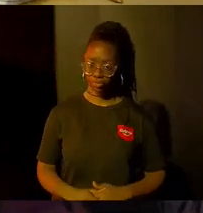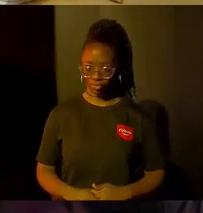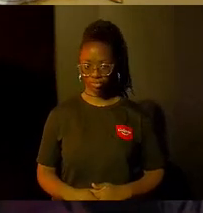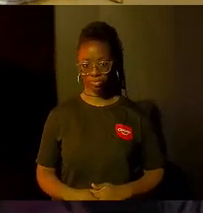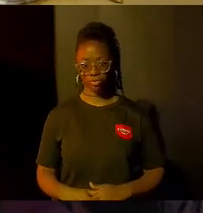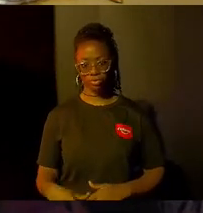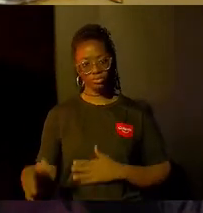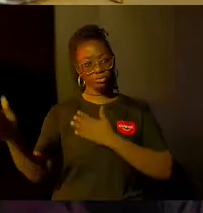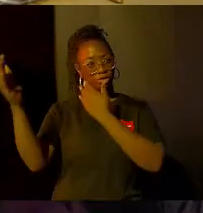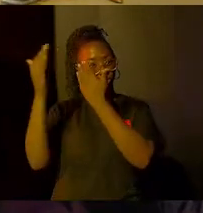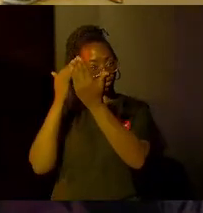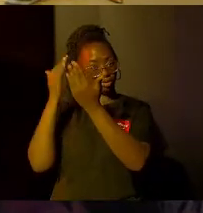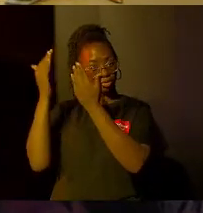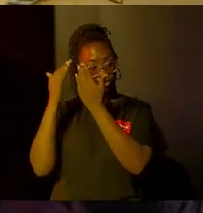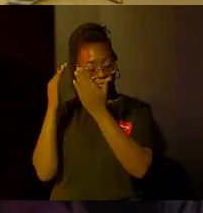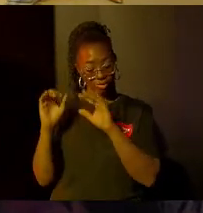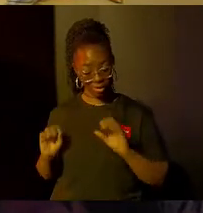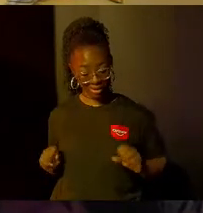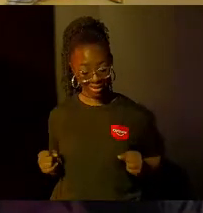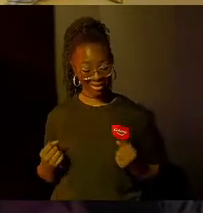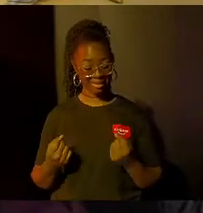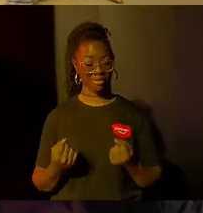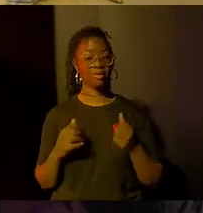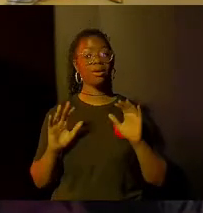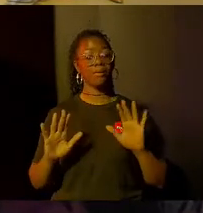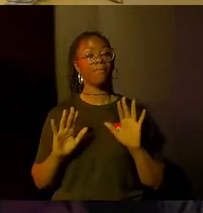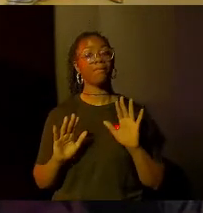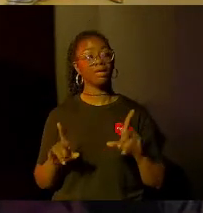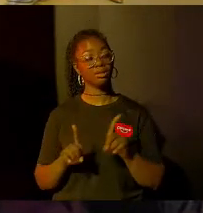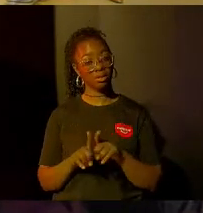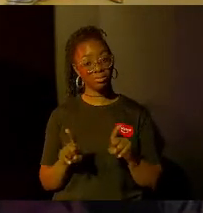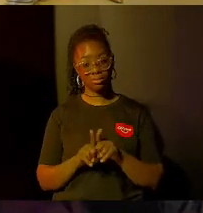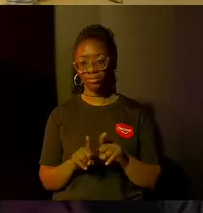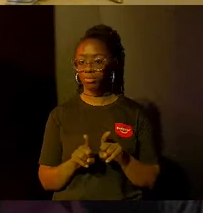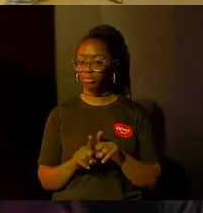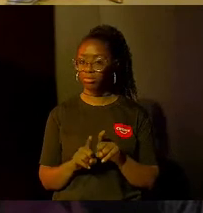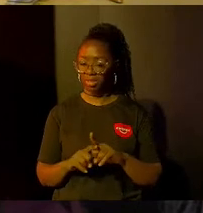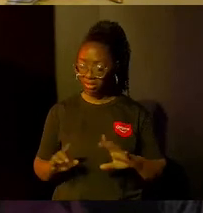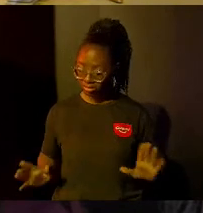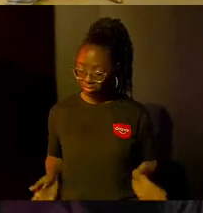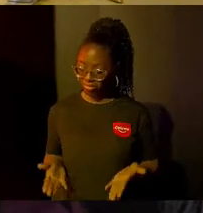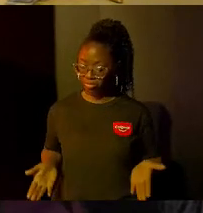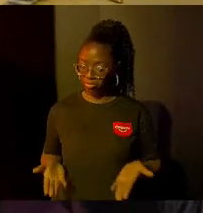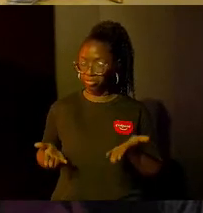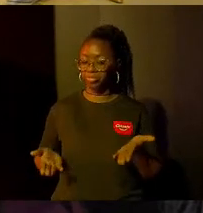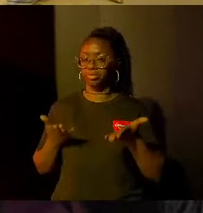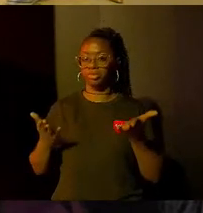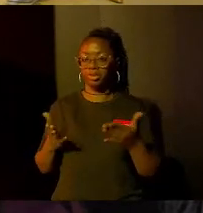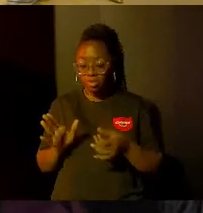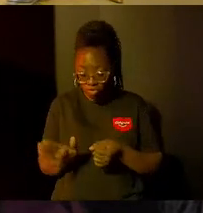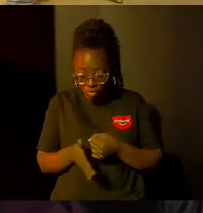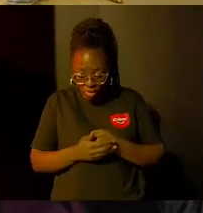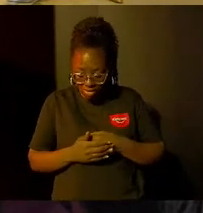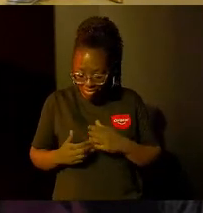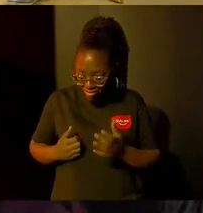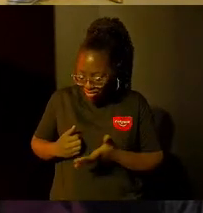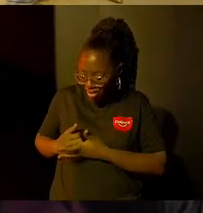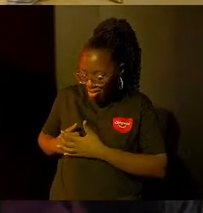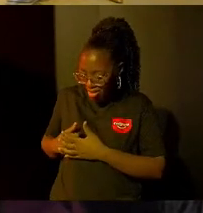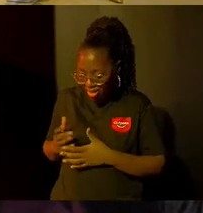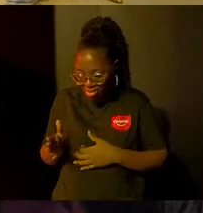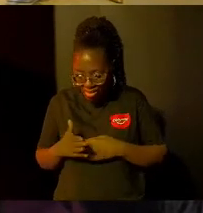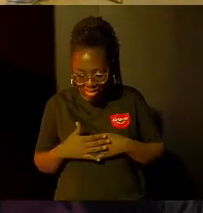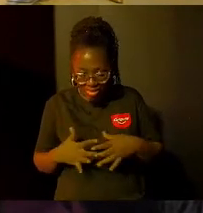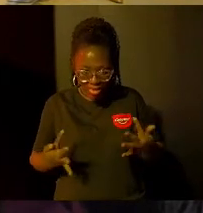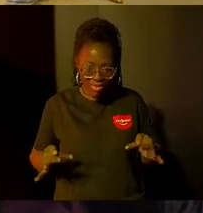psicologicamente defensiva mas culturalmente instigada de esconder as nossas dores